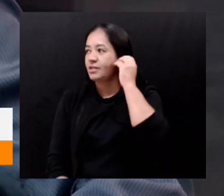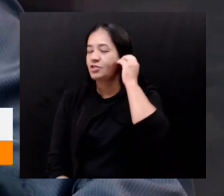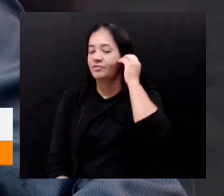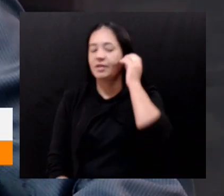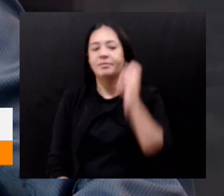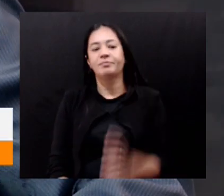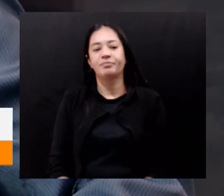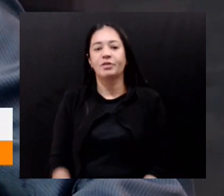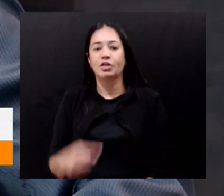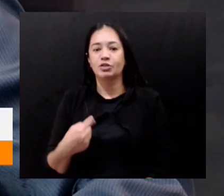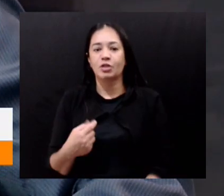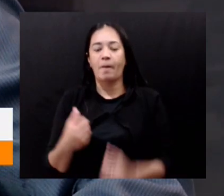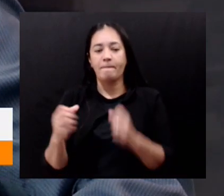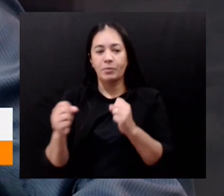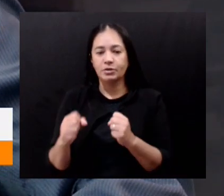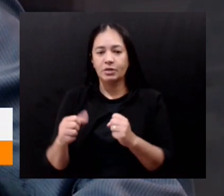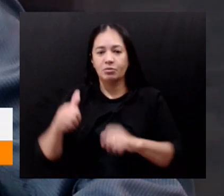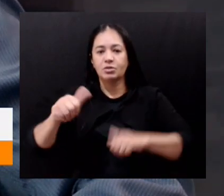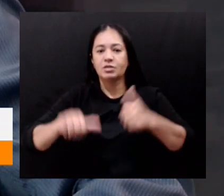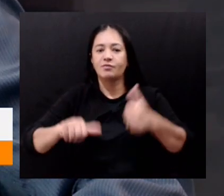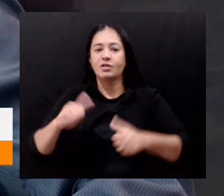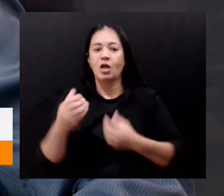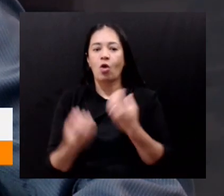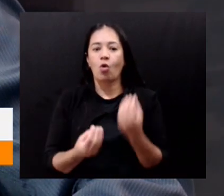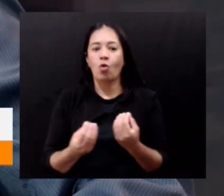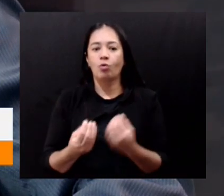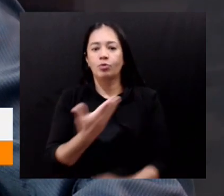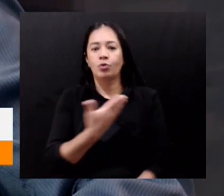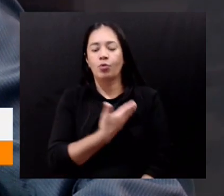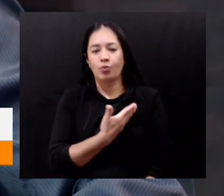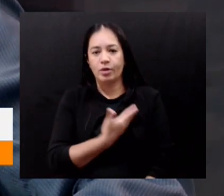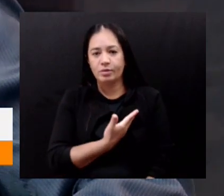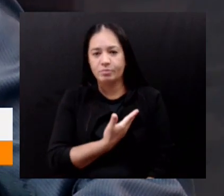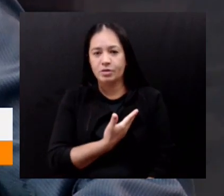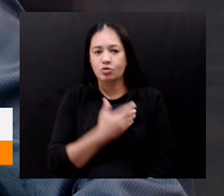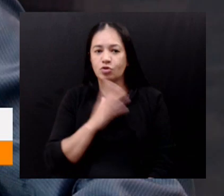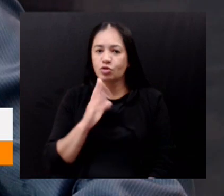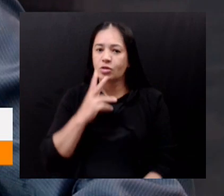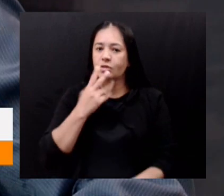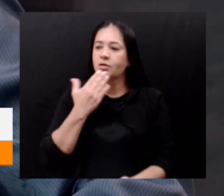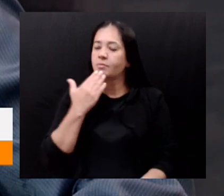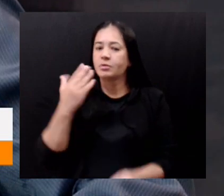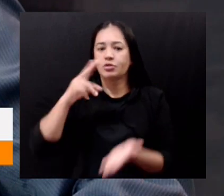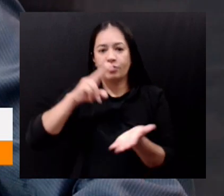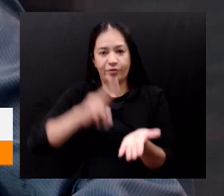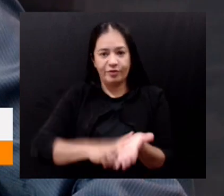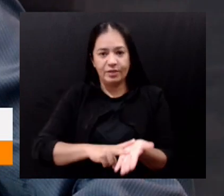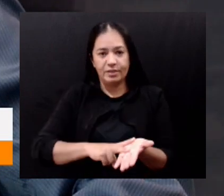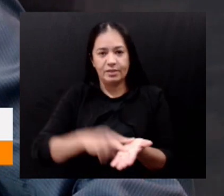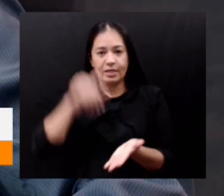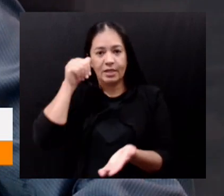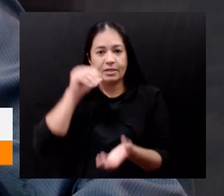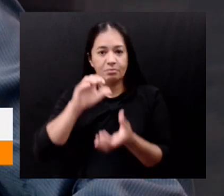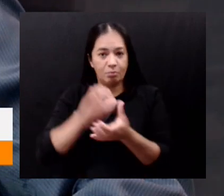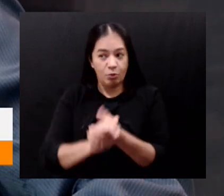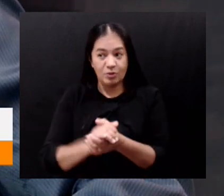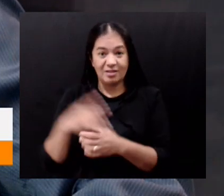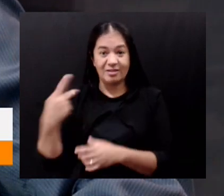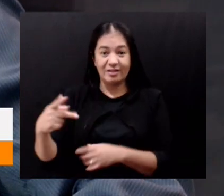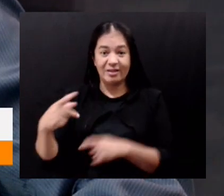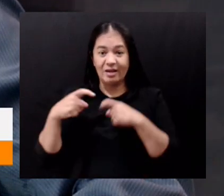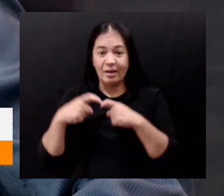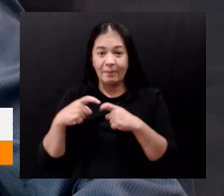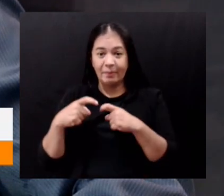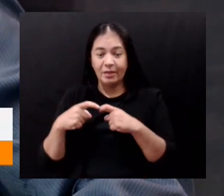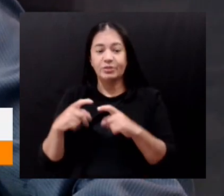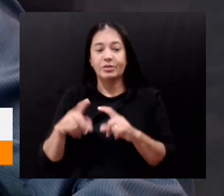recentemente, que ele tinha feito o pedido de visto para a esposa, que é médica, e por uma razão